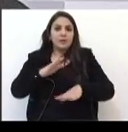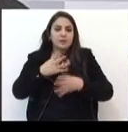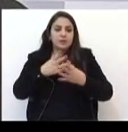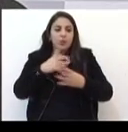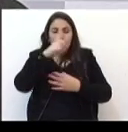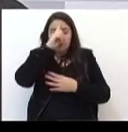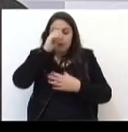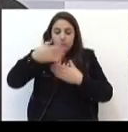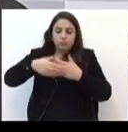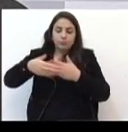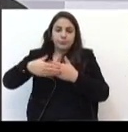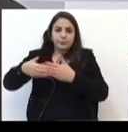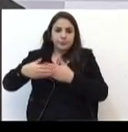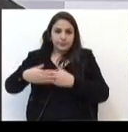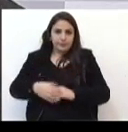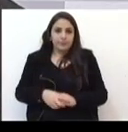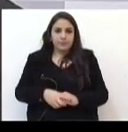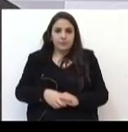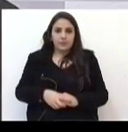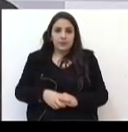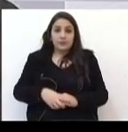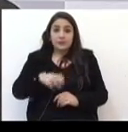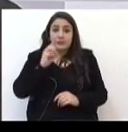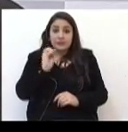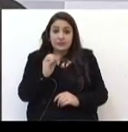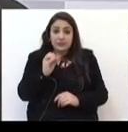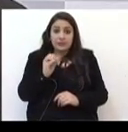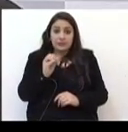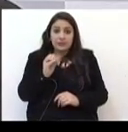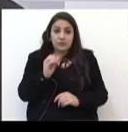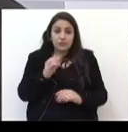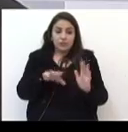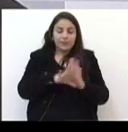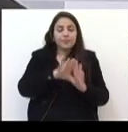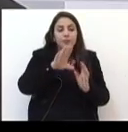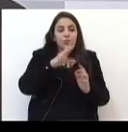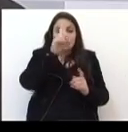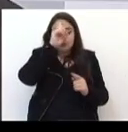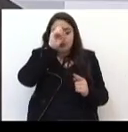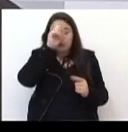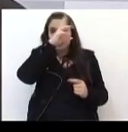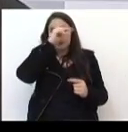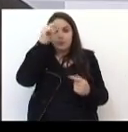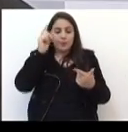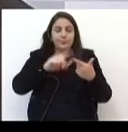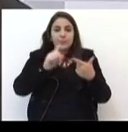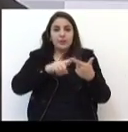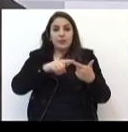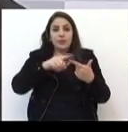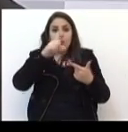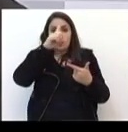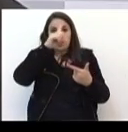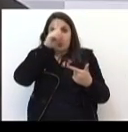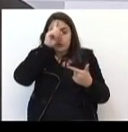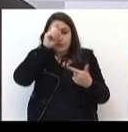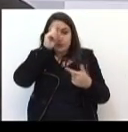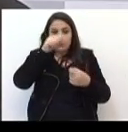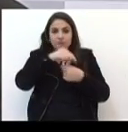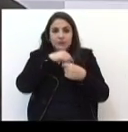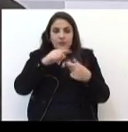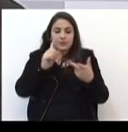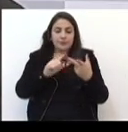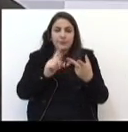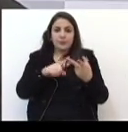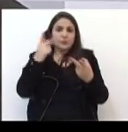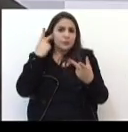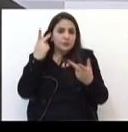portas. Todo recurso que se passa ao hospital municipal, se passa ao hospital da cidade, se passa ao hospital Bezerra de Menezes, se passa ao hospital